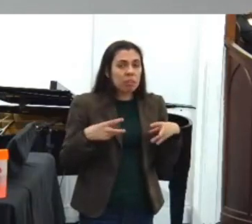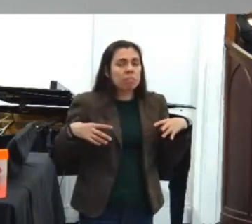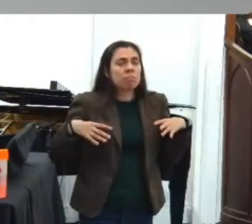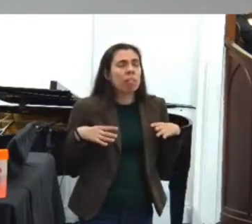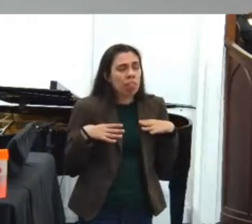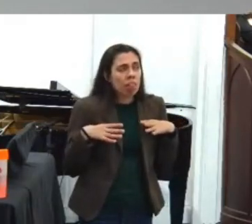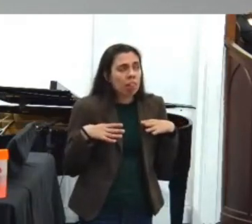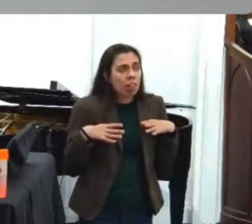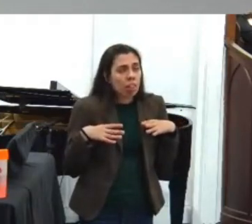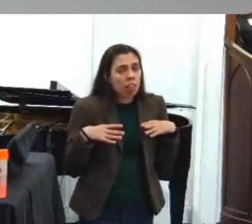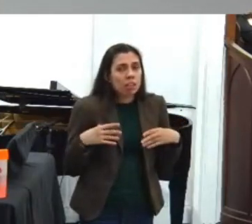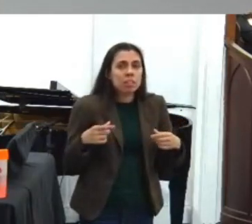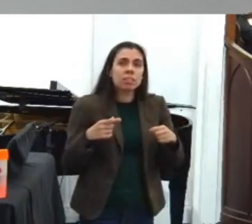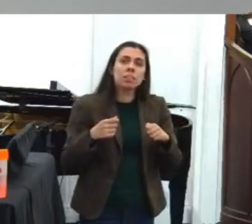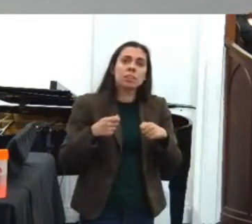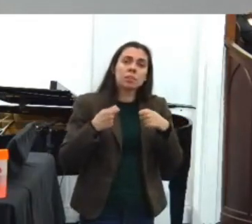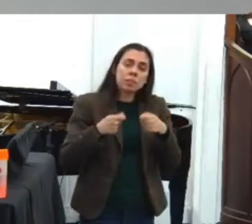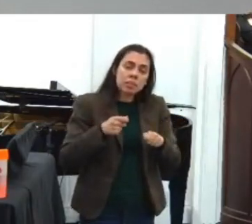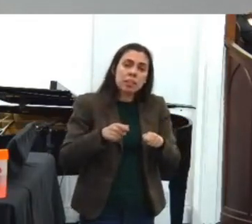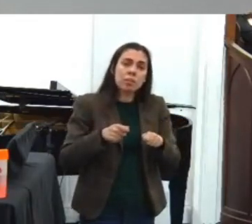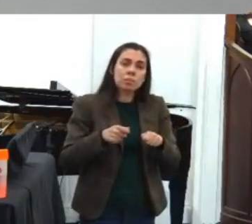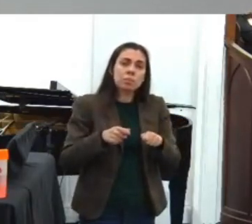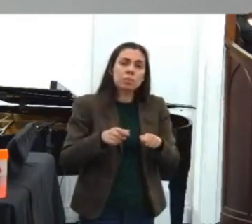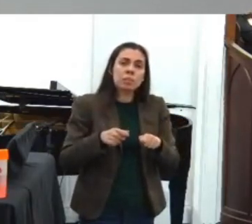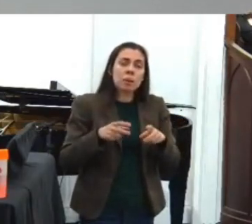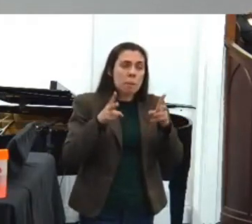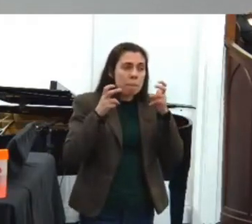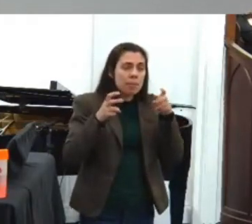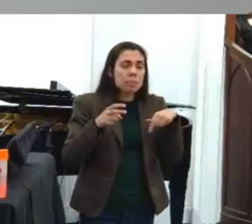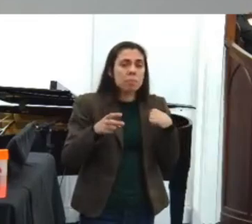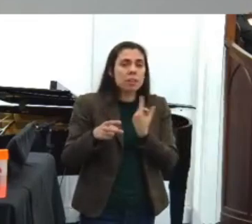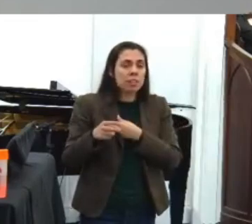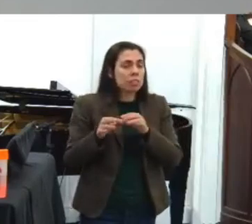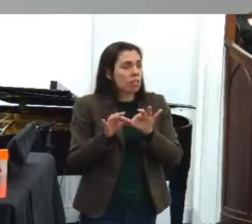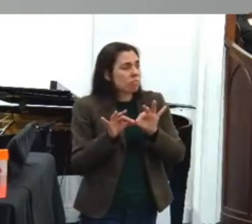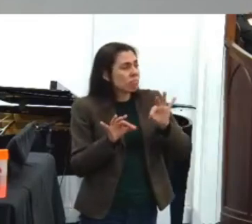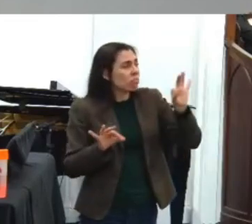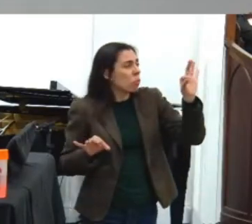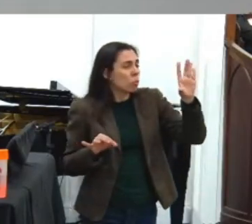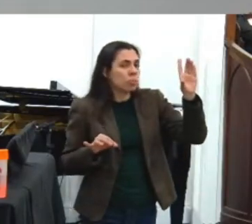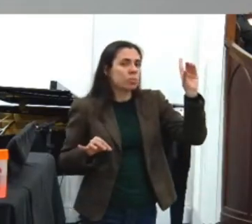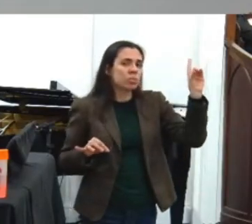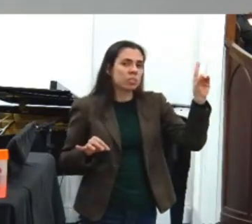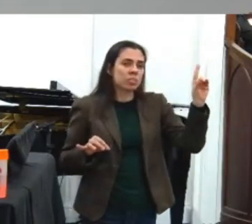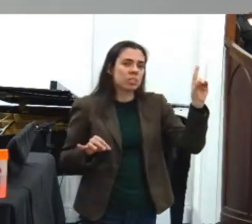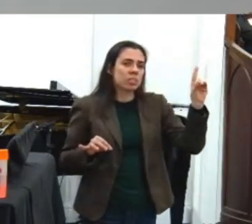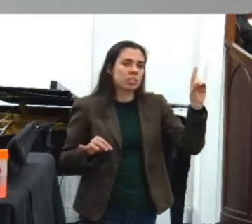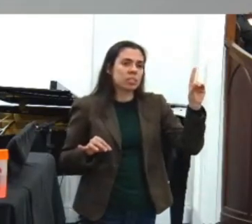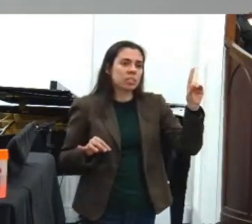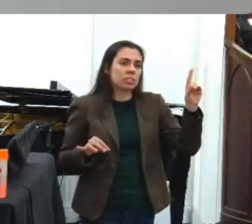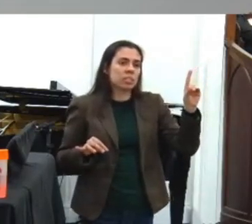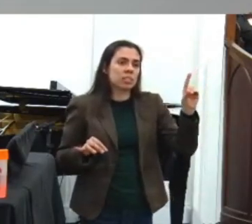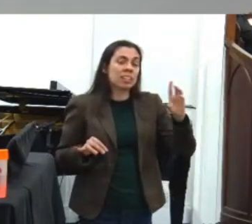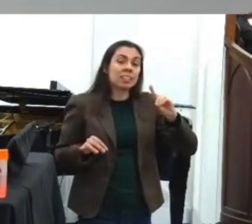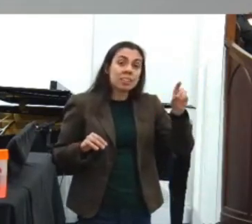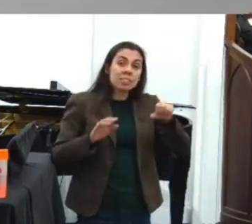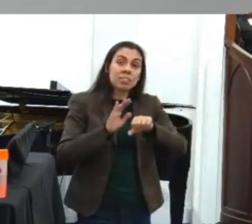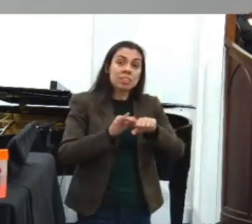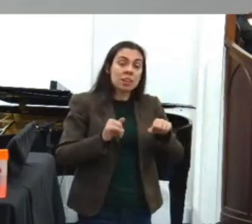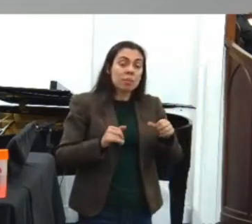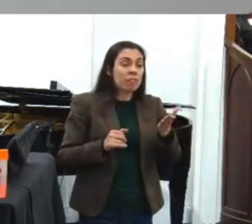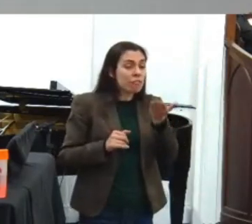de rebelião. E a oportunidade a se arrepender e a voltar para